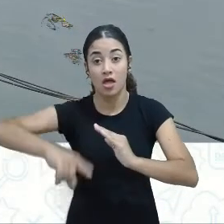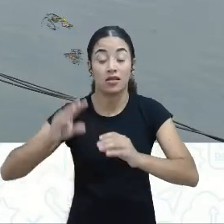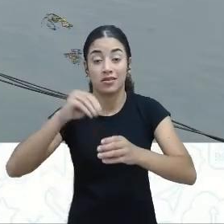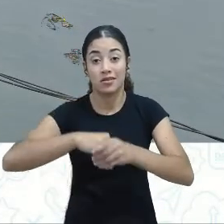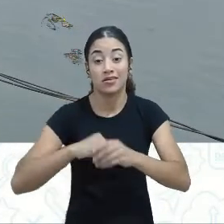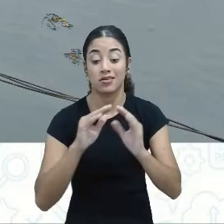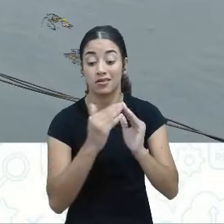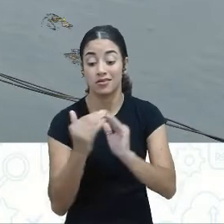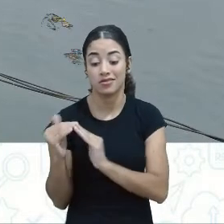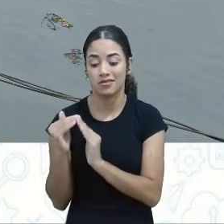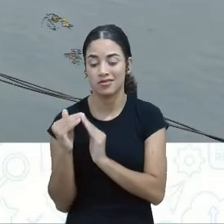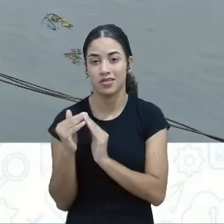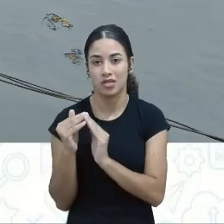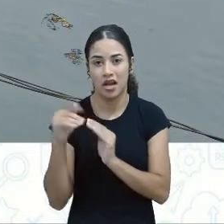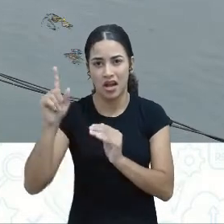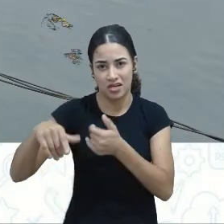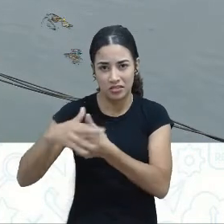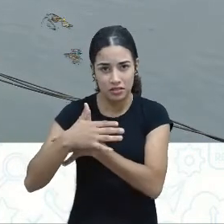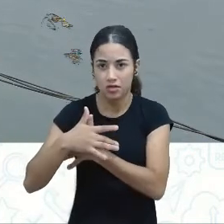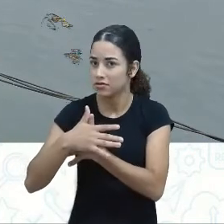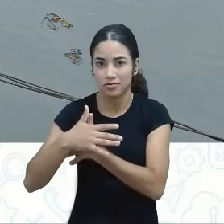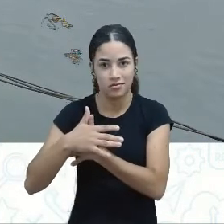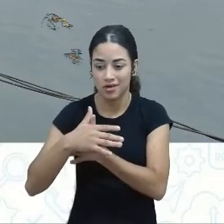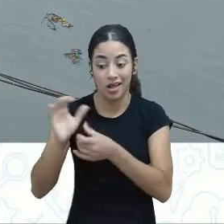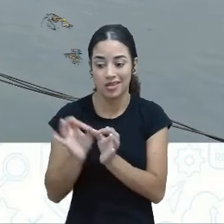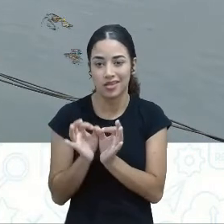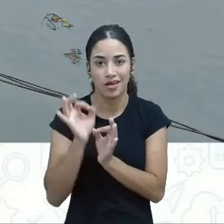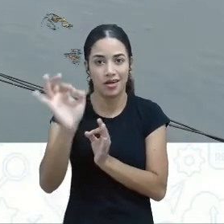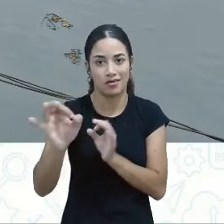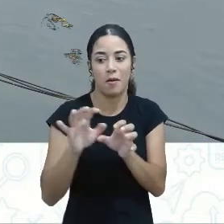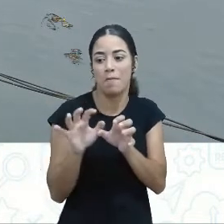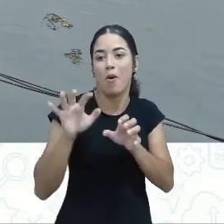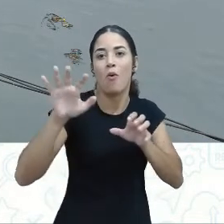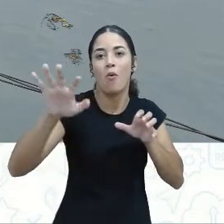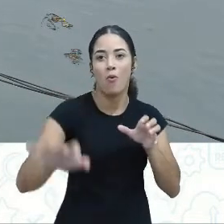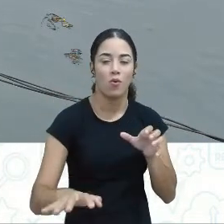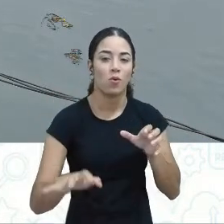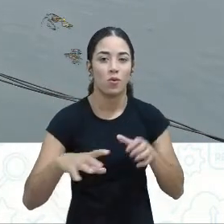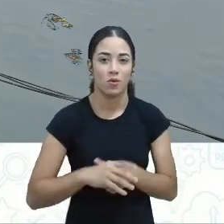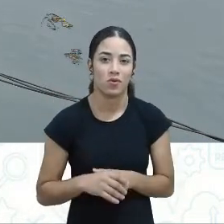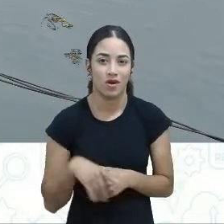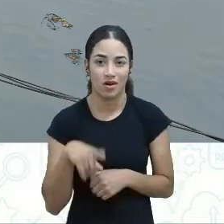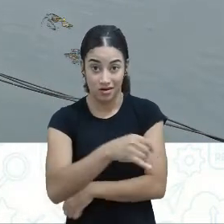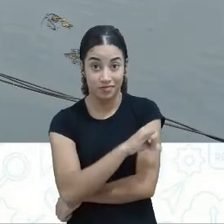são afastados dos centros urbanos. Né? Então, lá no Rio de Janeiro,